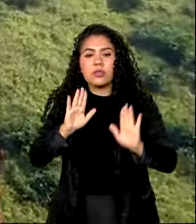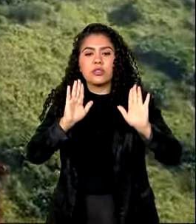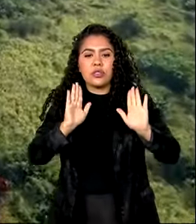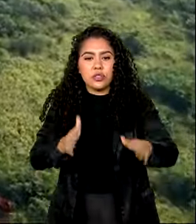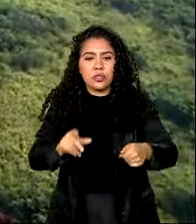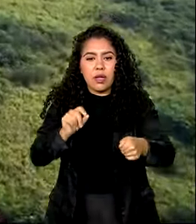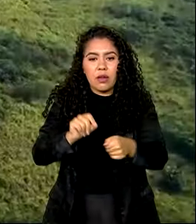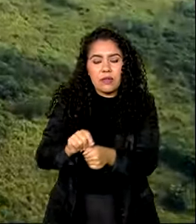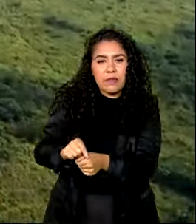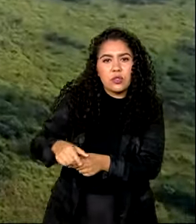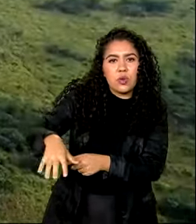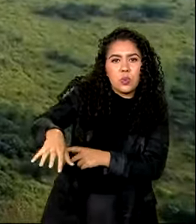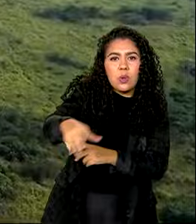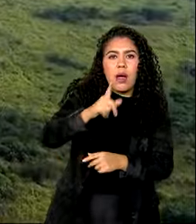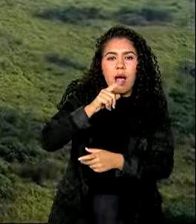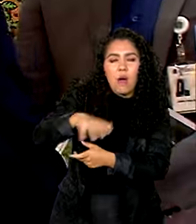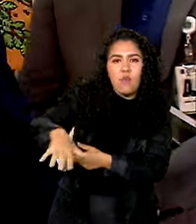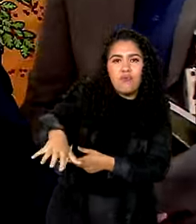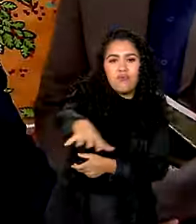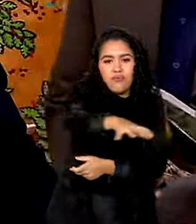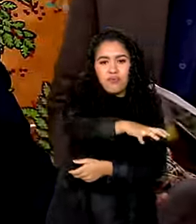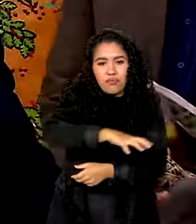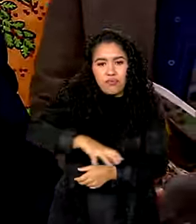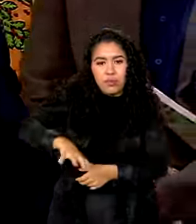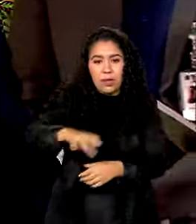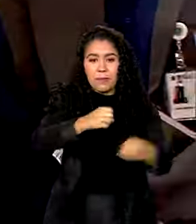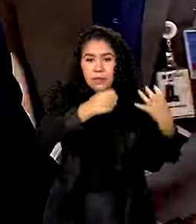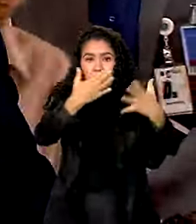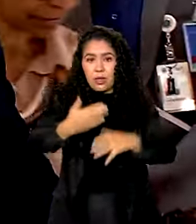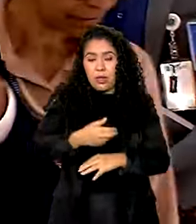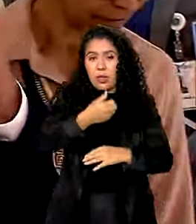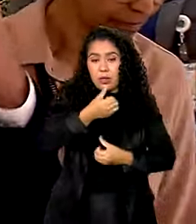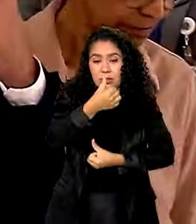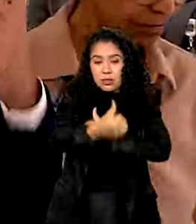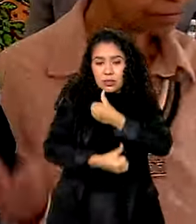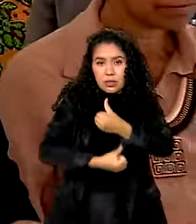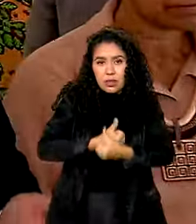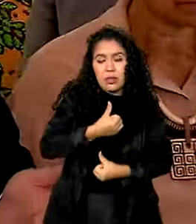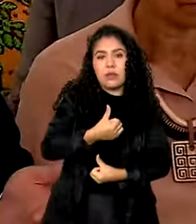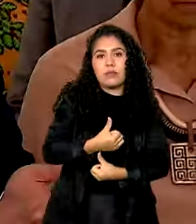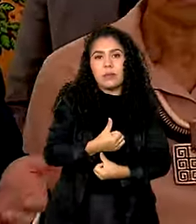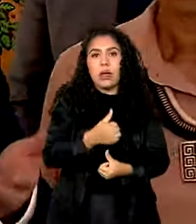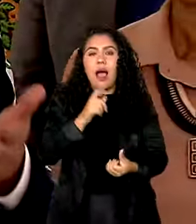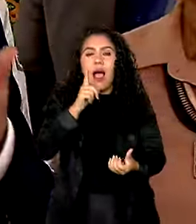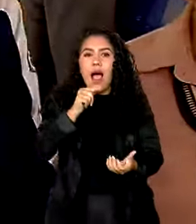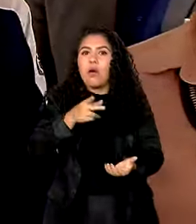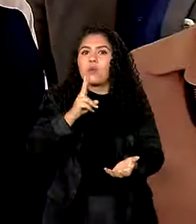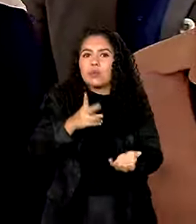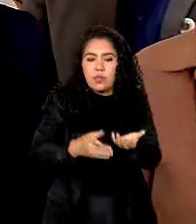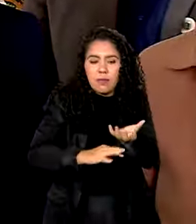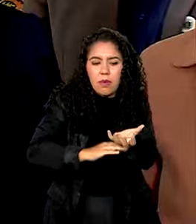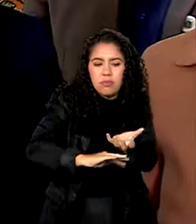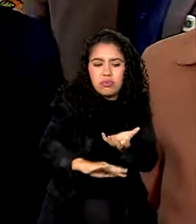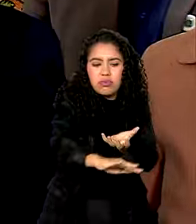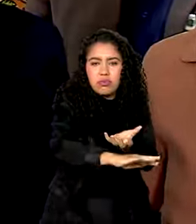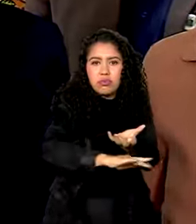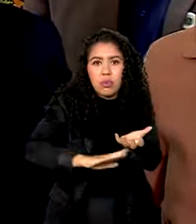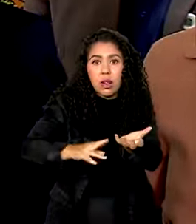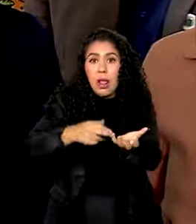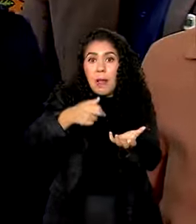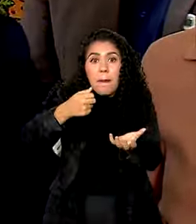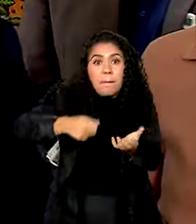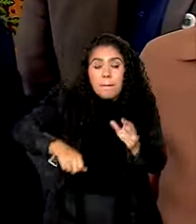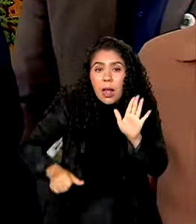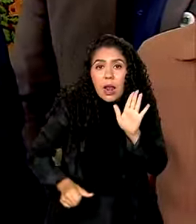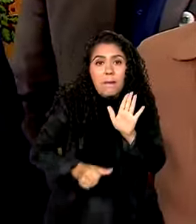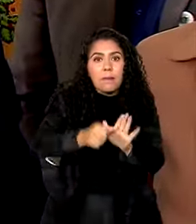severa em toda a bacia do Paraguai. O primeiro semestre do ano, o Pantanal sempre esteve embaixo d'água. Pela primeira vez, a gente está com o Pantanal